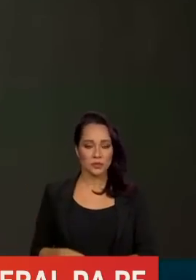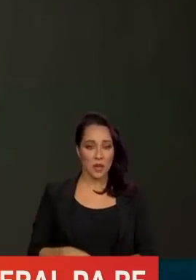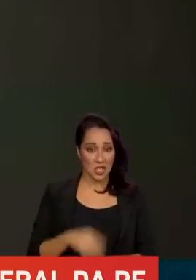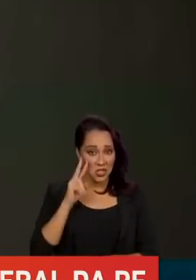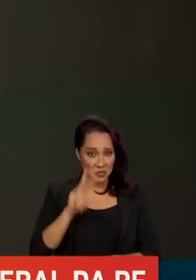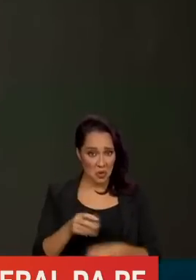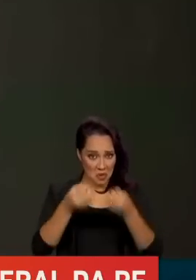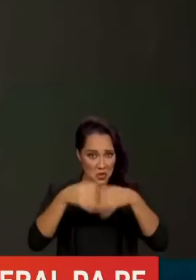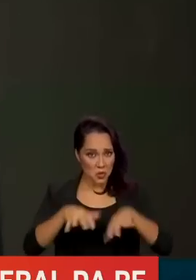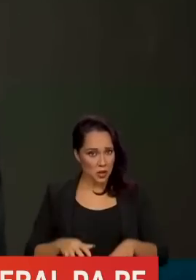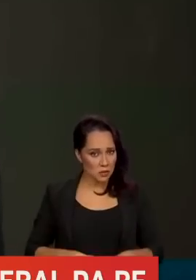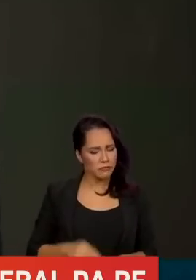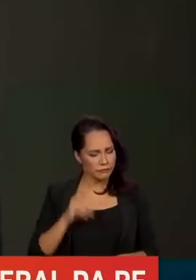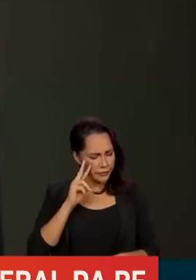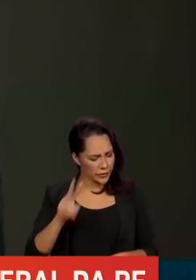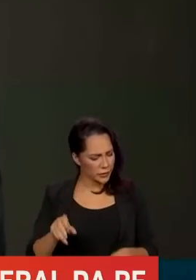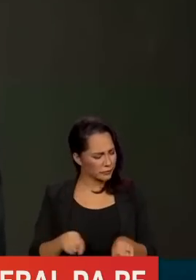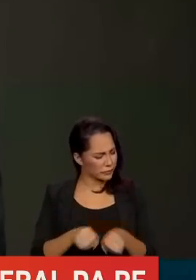a tragédia